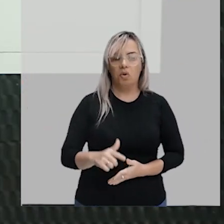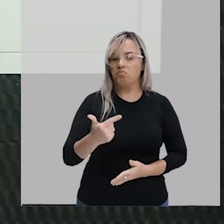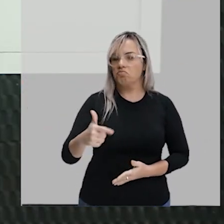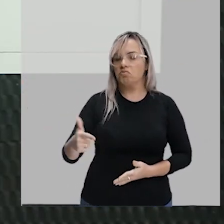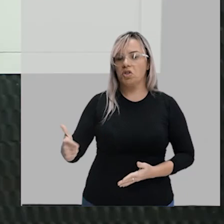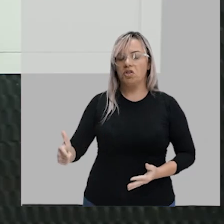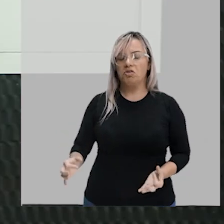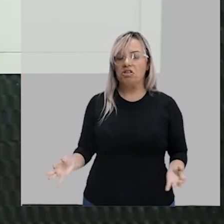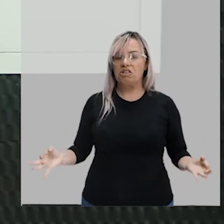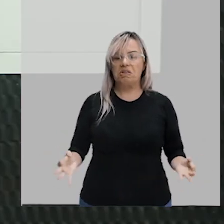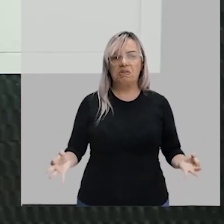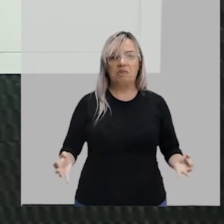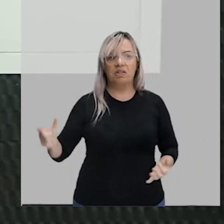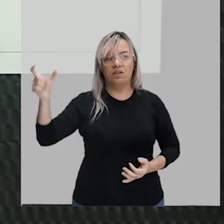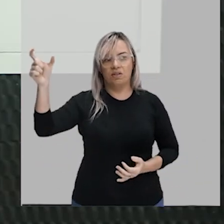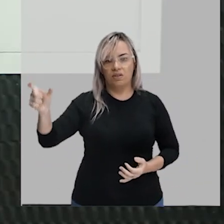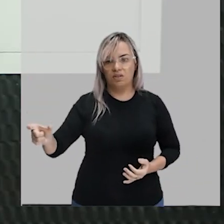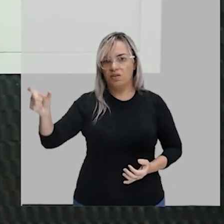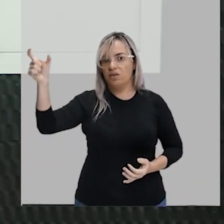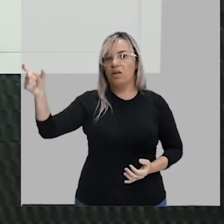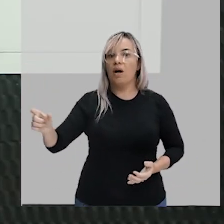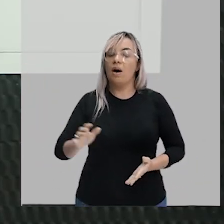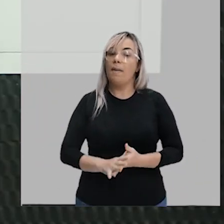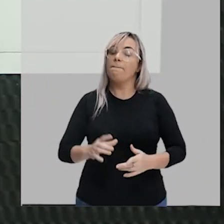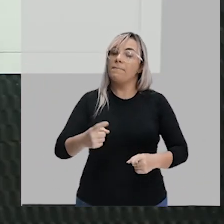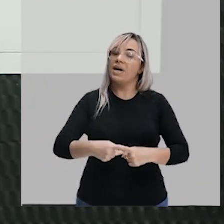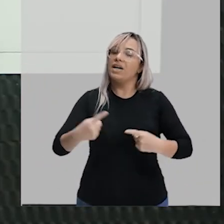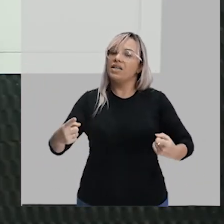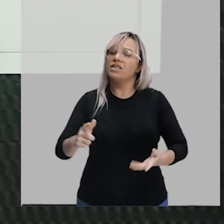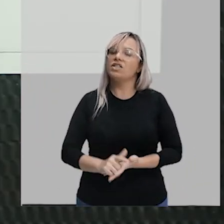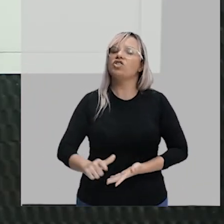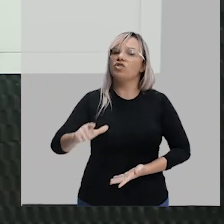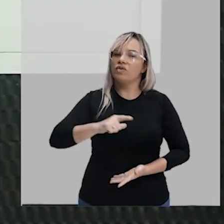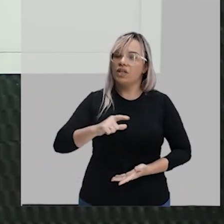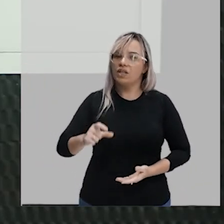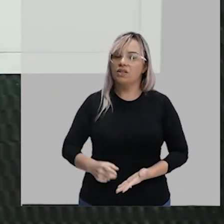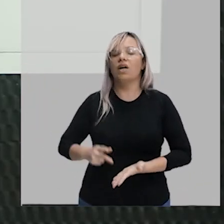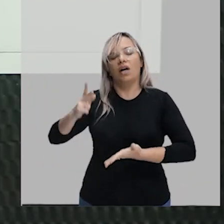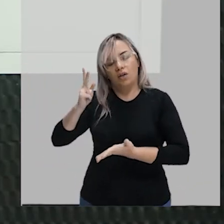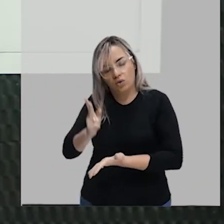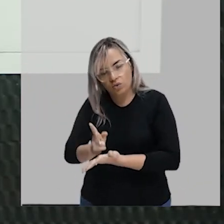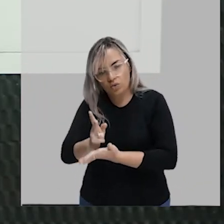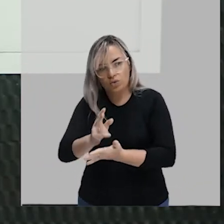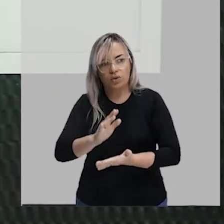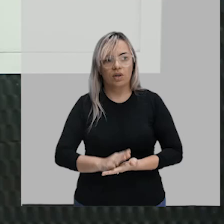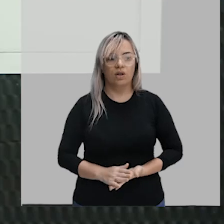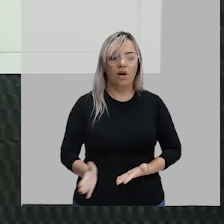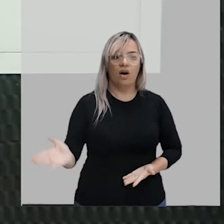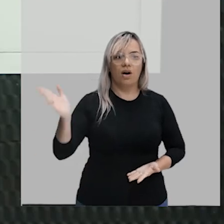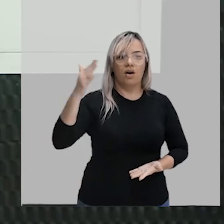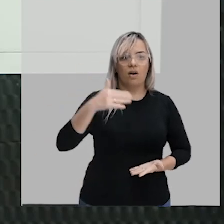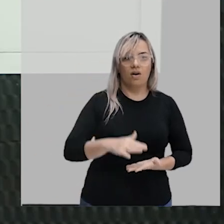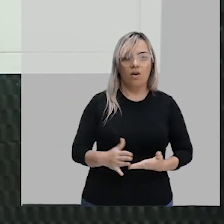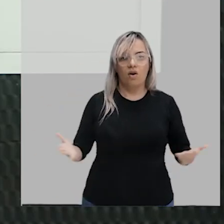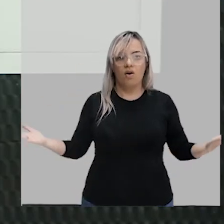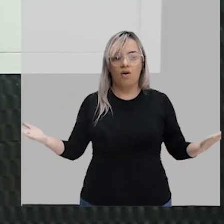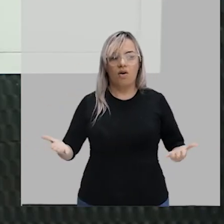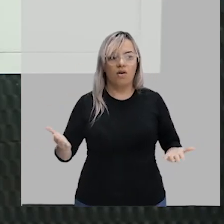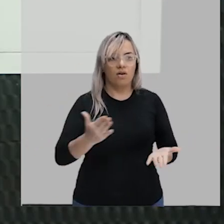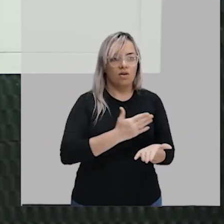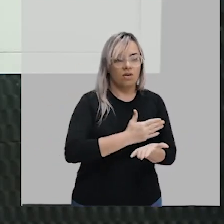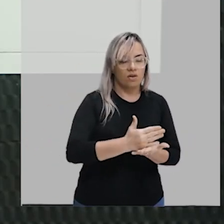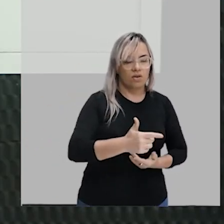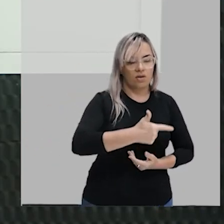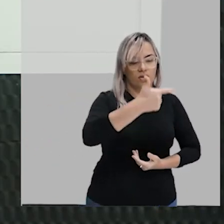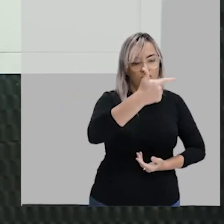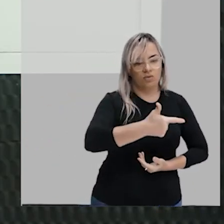Se tivesse, aí eu multiplicaria. Mas não tem. Aí eu vou partir agora para quem? Vou partir aqui para a minha segunda